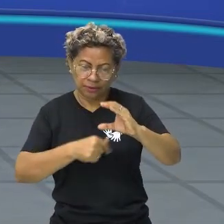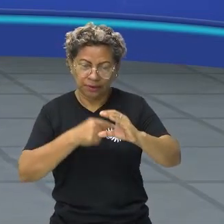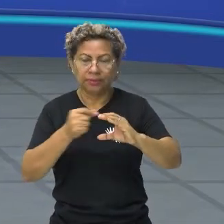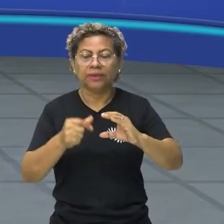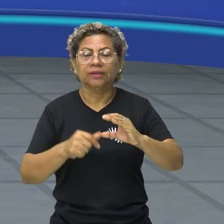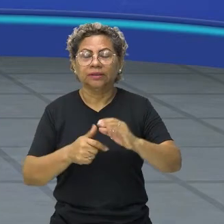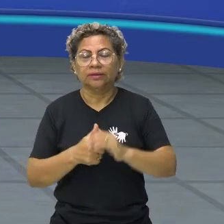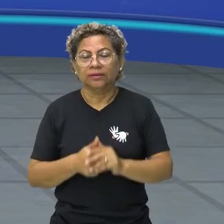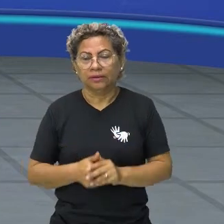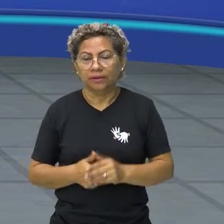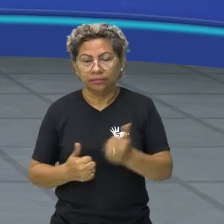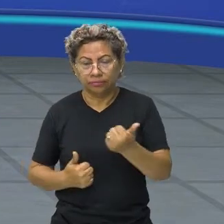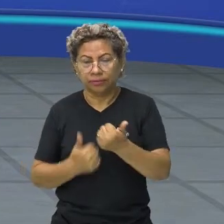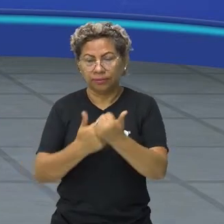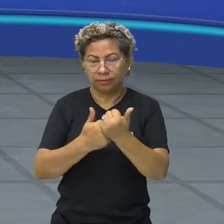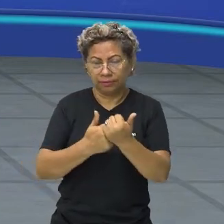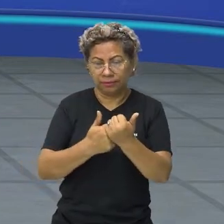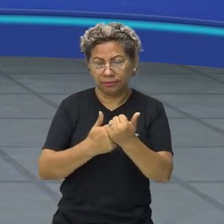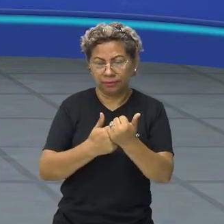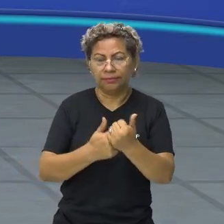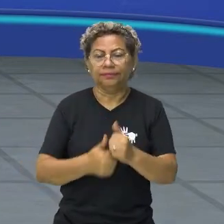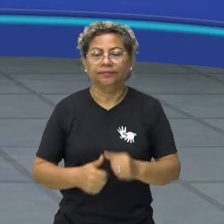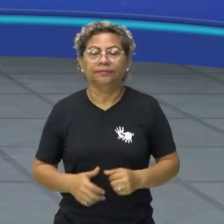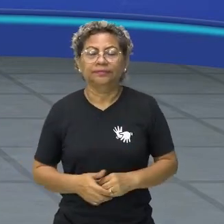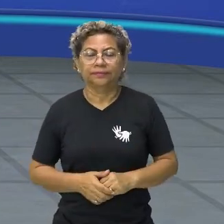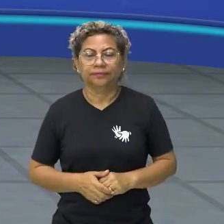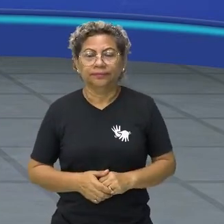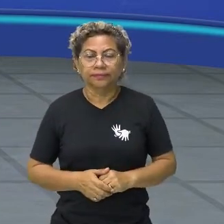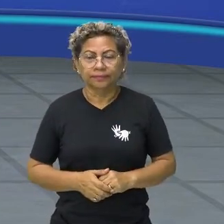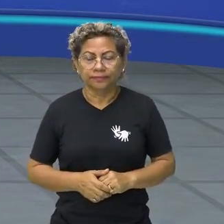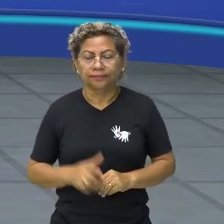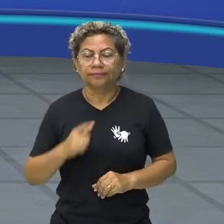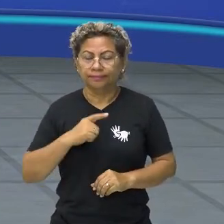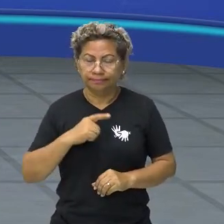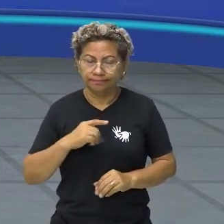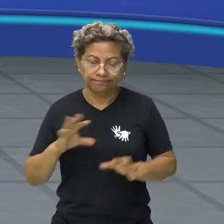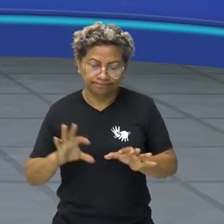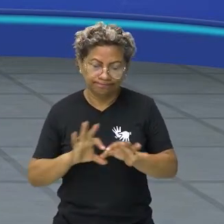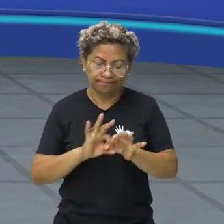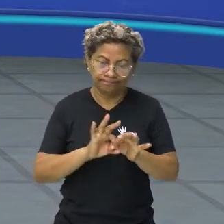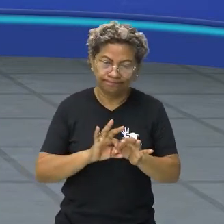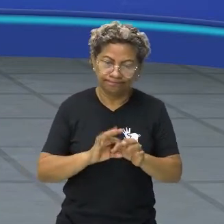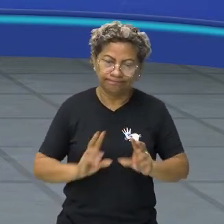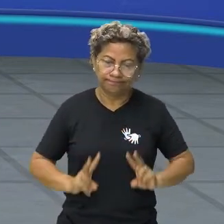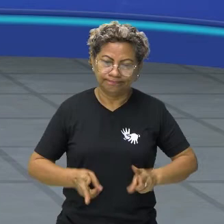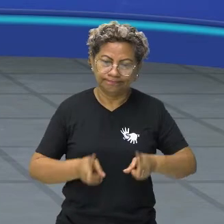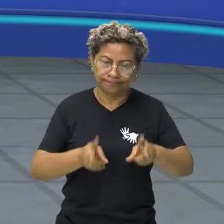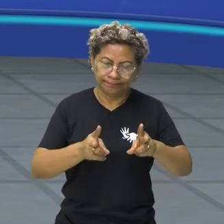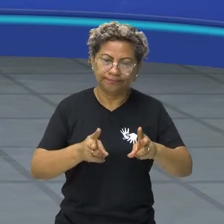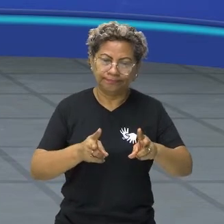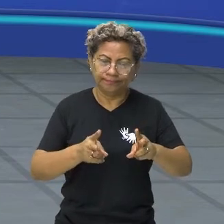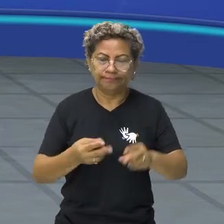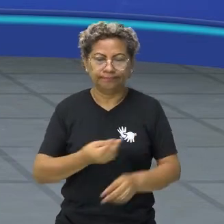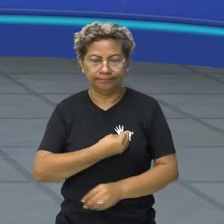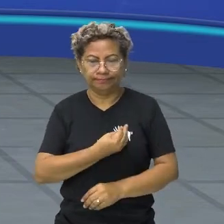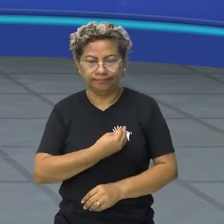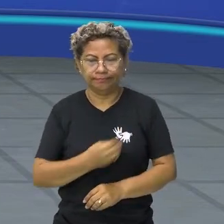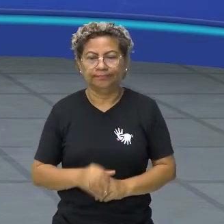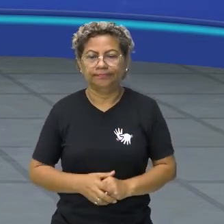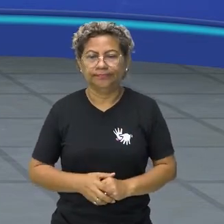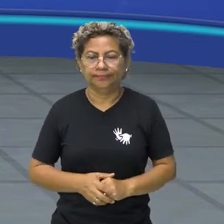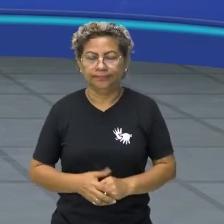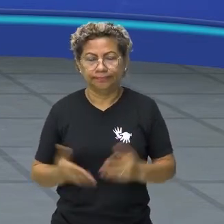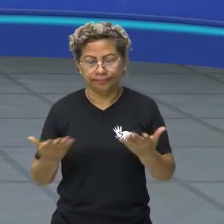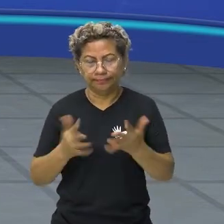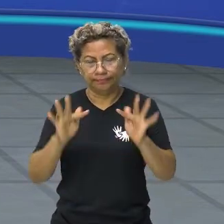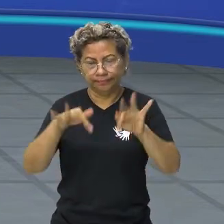atualmente ainda temos muitos países ligados aos blocos econômicos nesse processo capitalista que a gente vive, tá bom, gente?